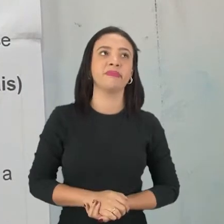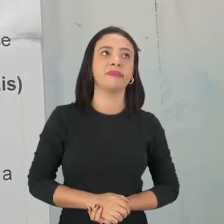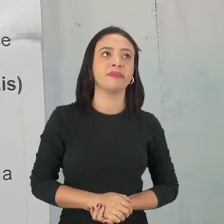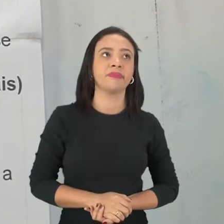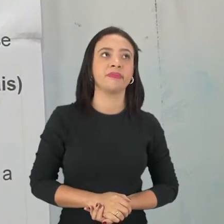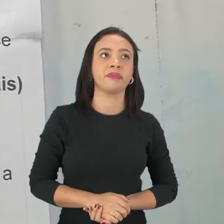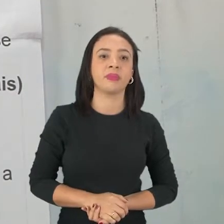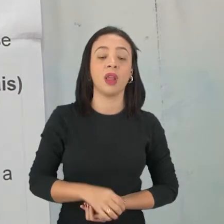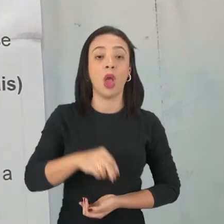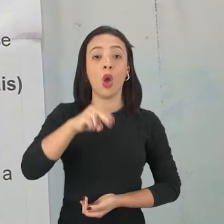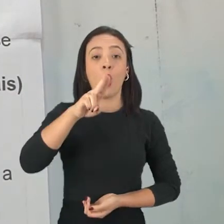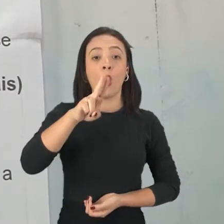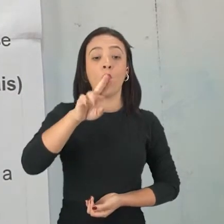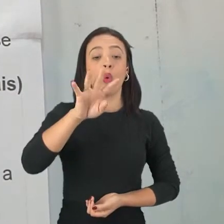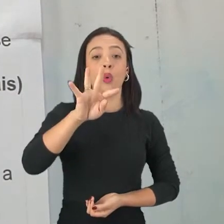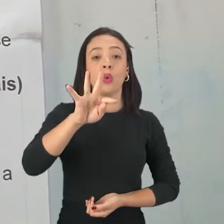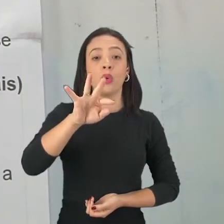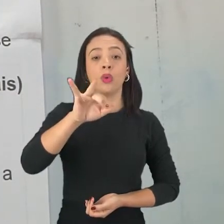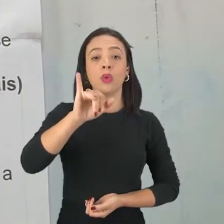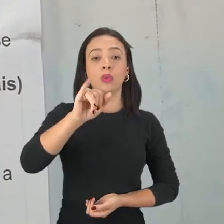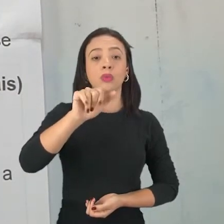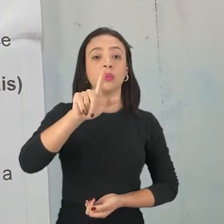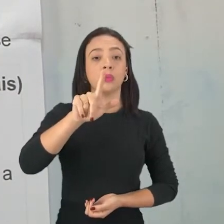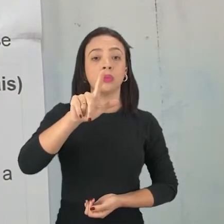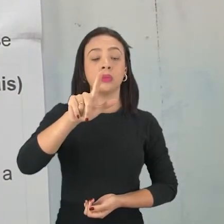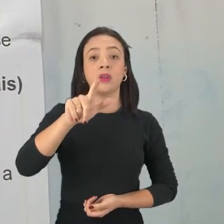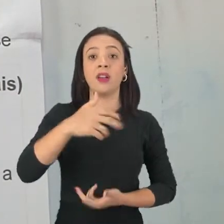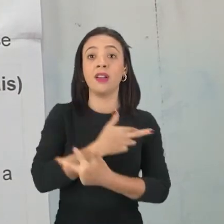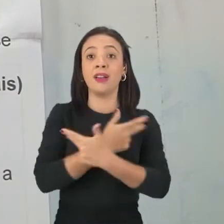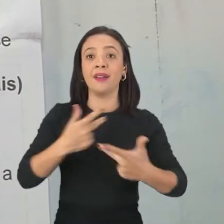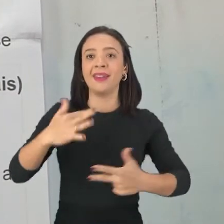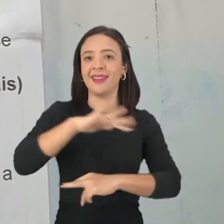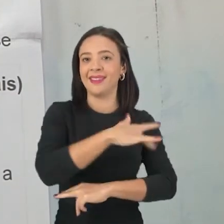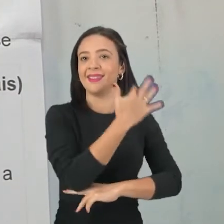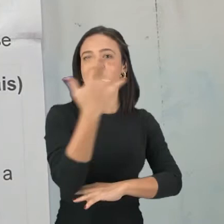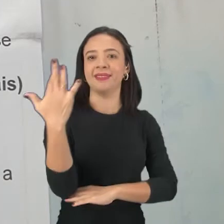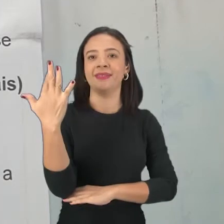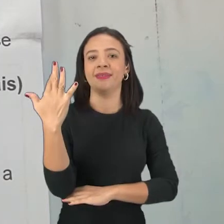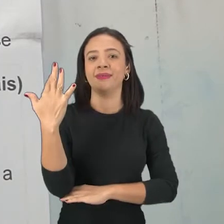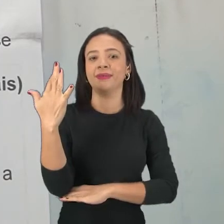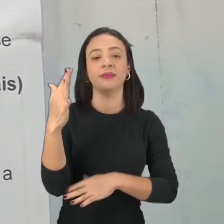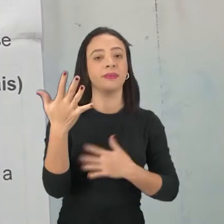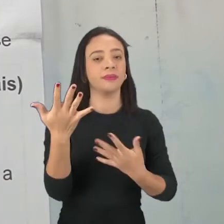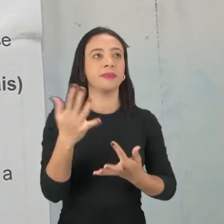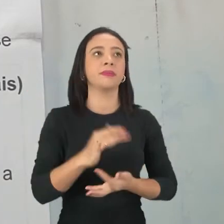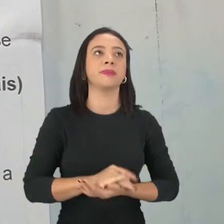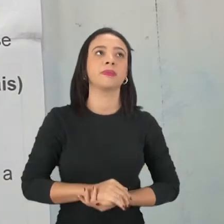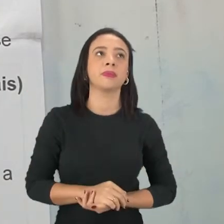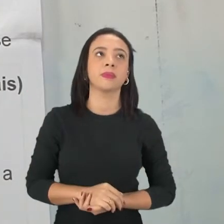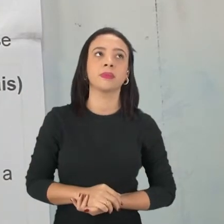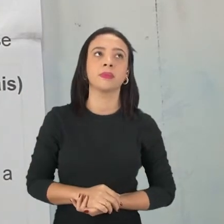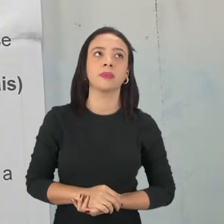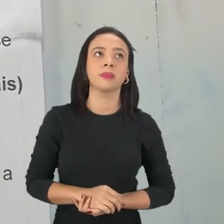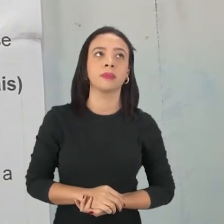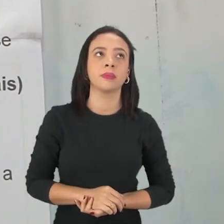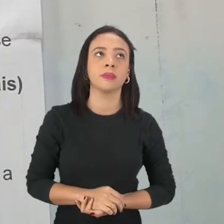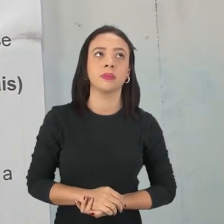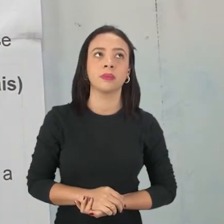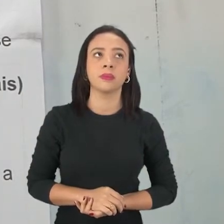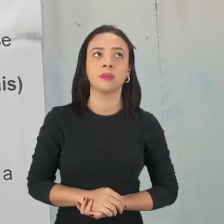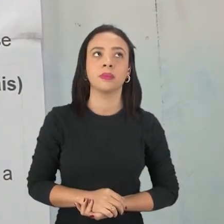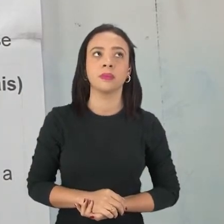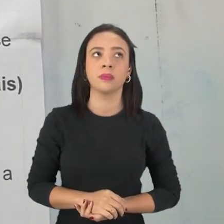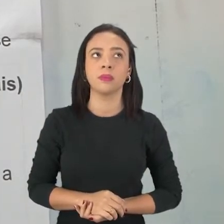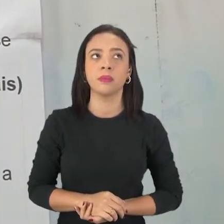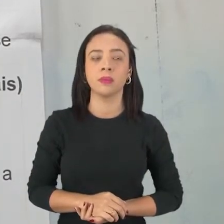pareciam útil aquelas plantas que elas plantas ele não fala